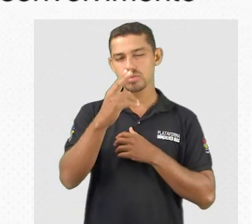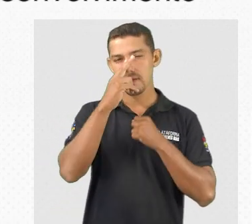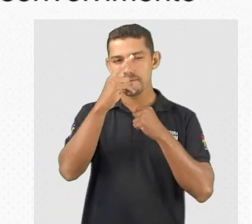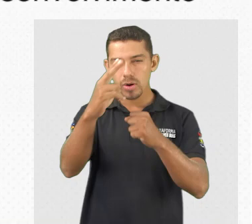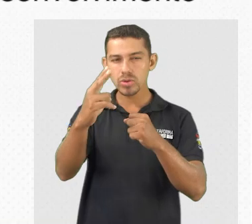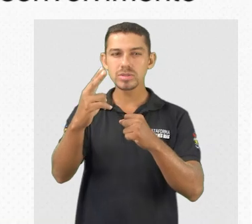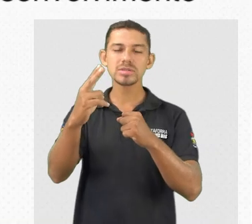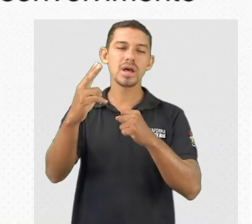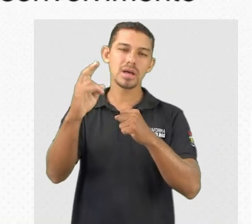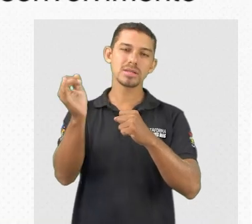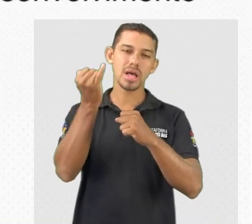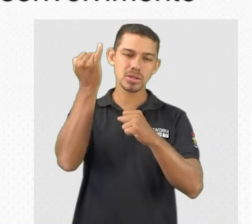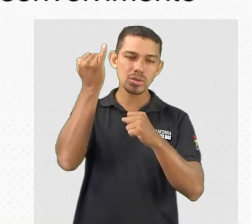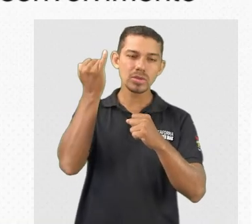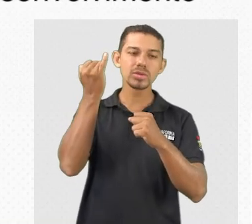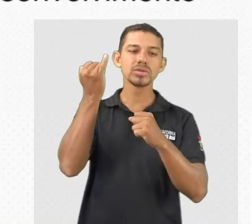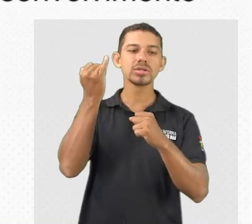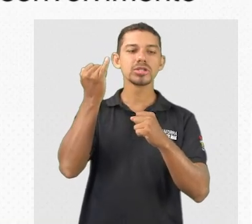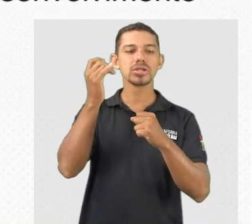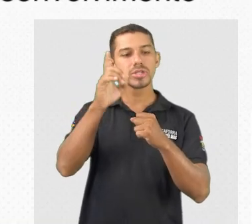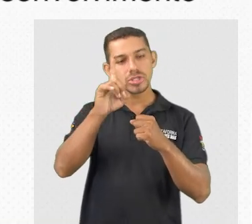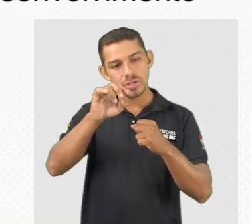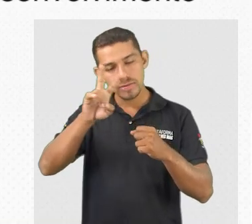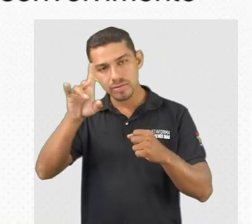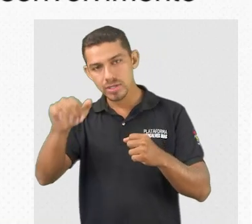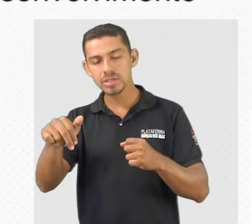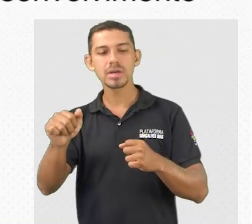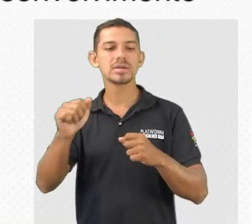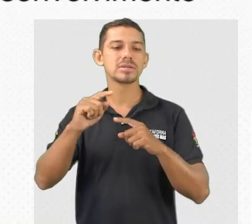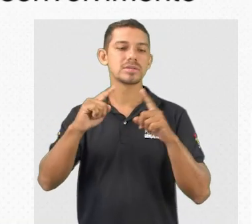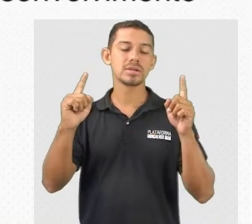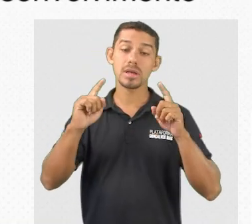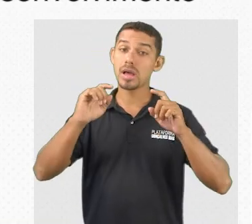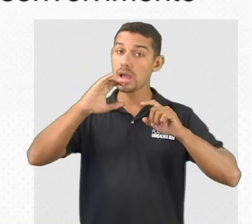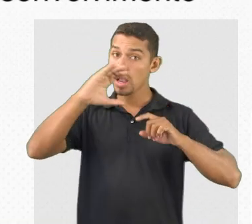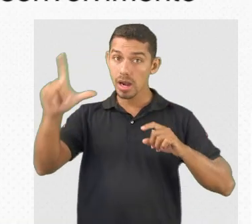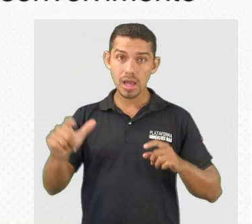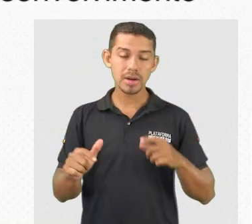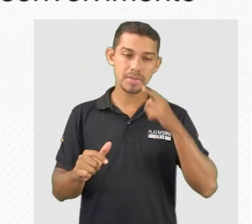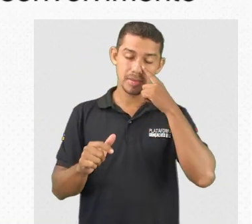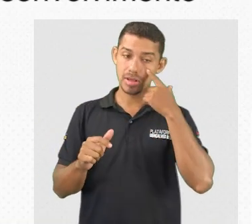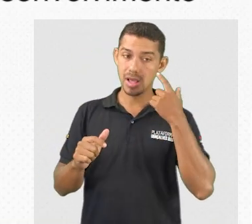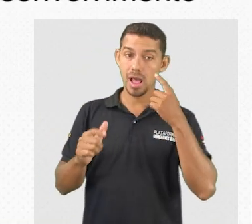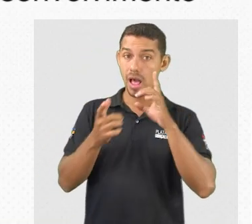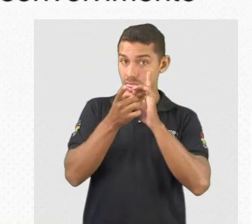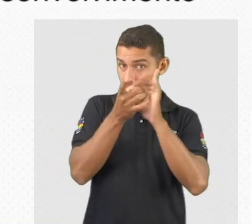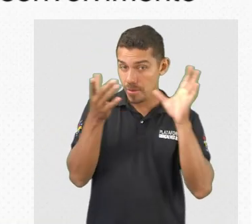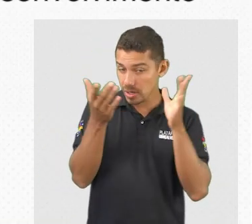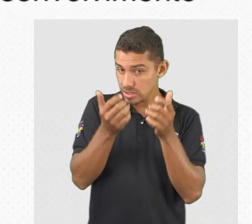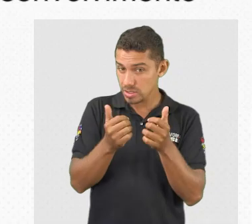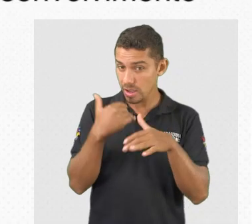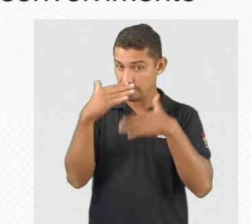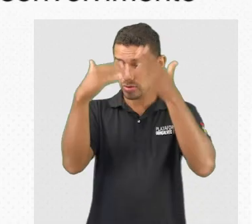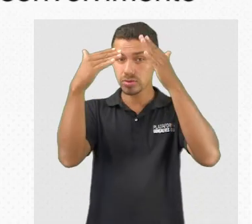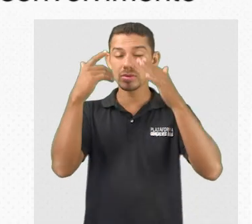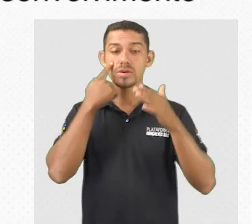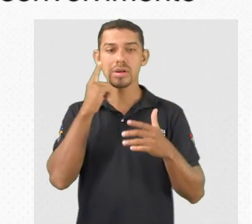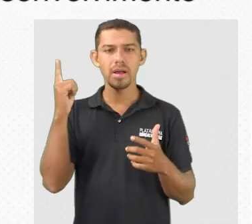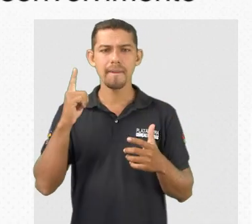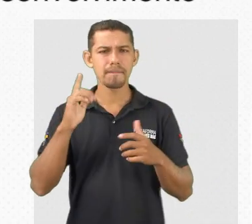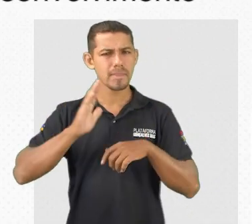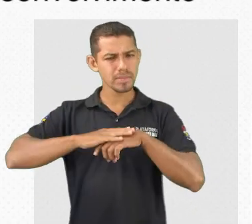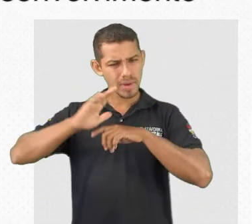força extranatural, sobrenatural e divina. Só que, claro, dizer que a democracia evoluiu para um aspecto